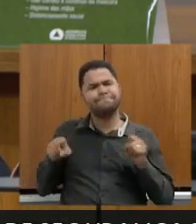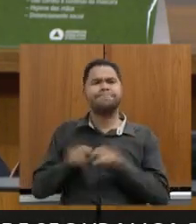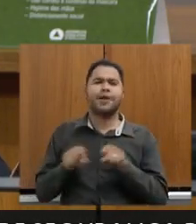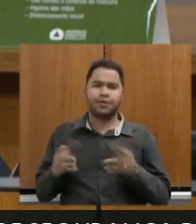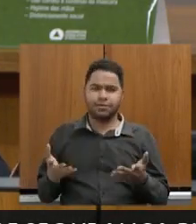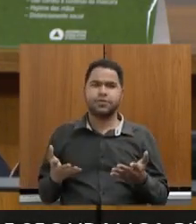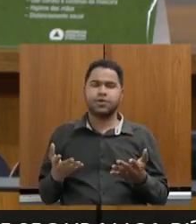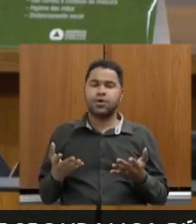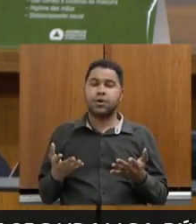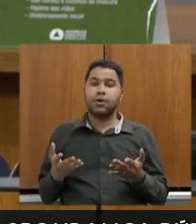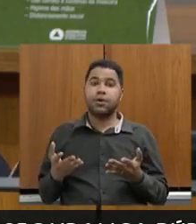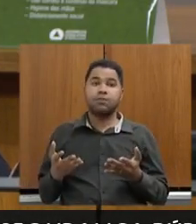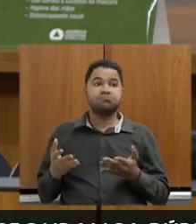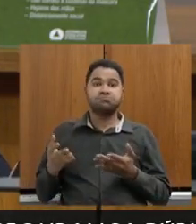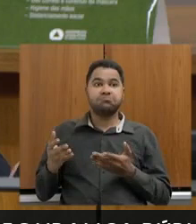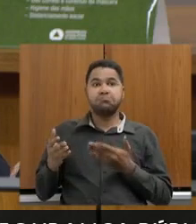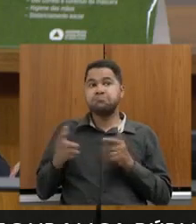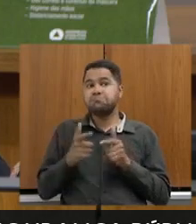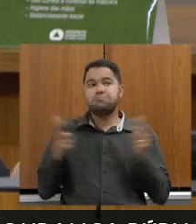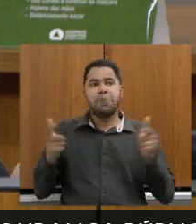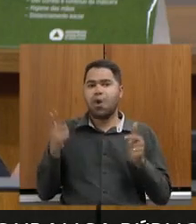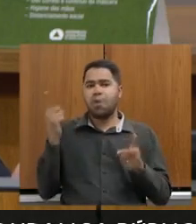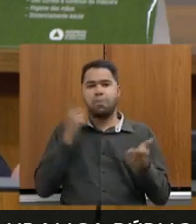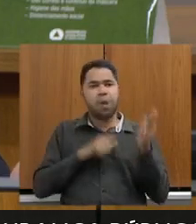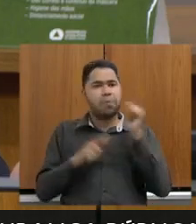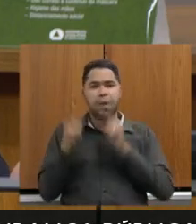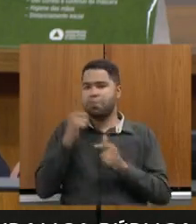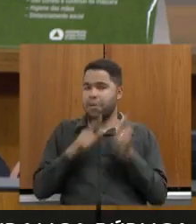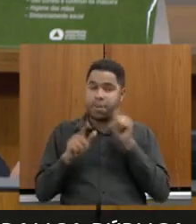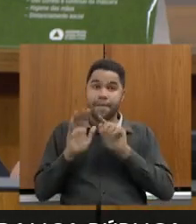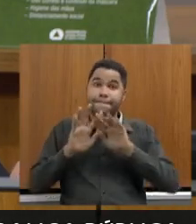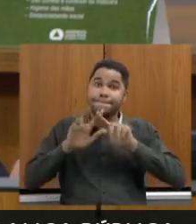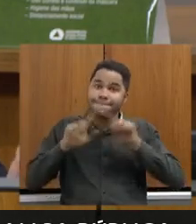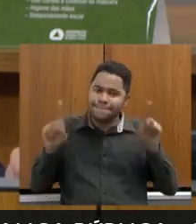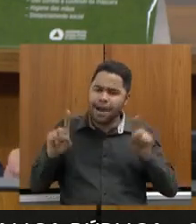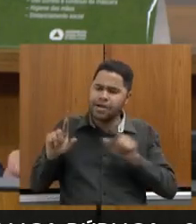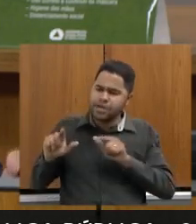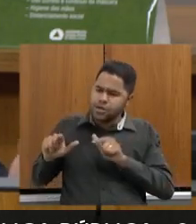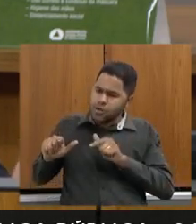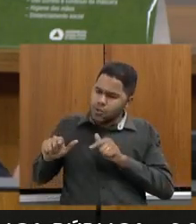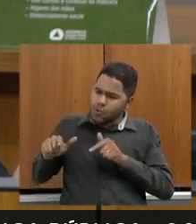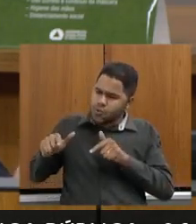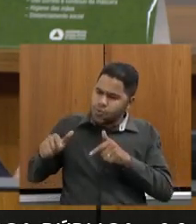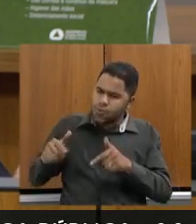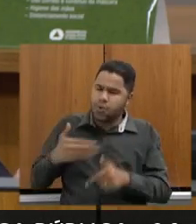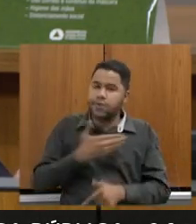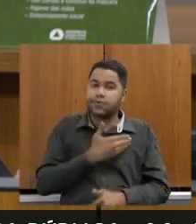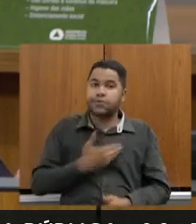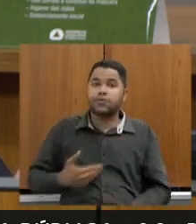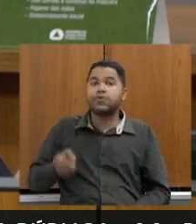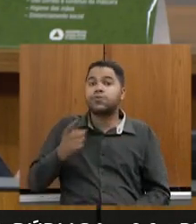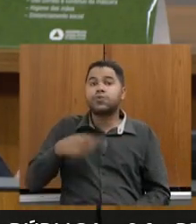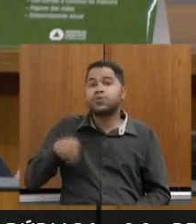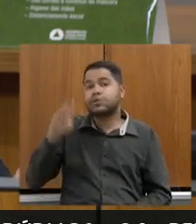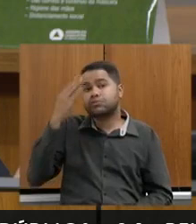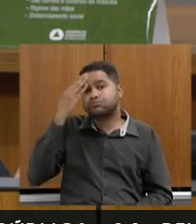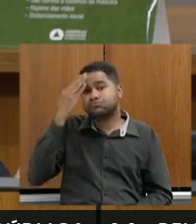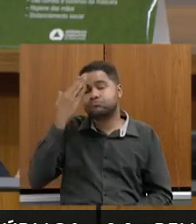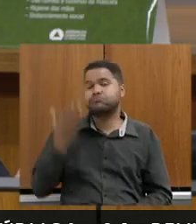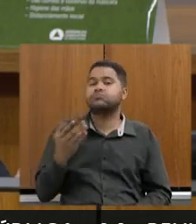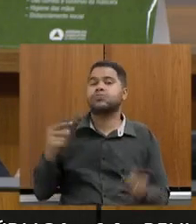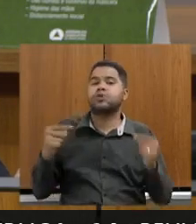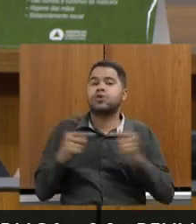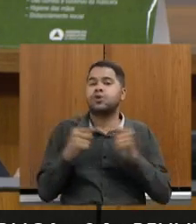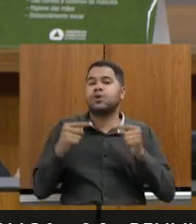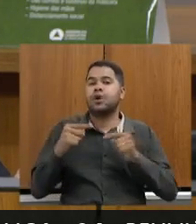temos grande parte das entregas não seriam feitos Mas com tudo isso com todo esforço que o governo tem feito praticar ter uma ideia é com relação